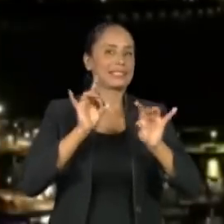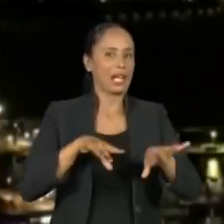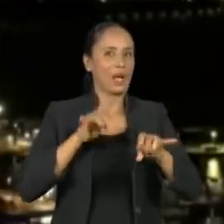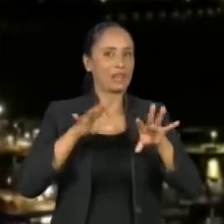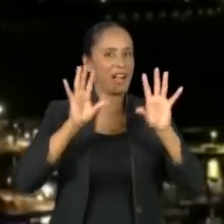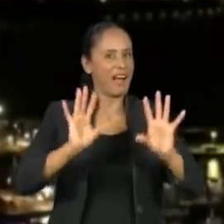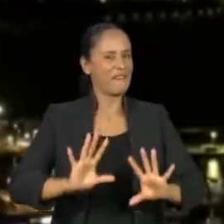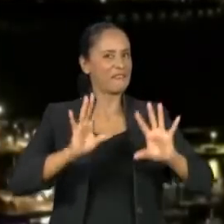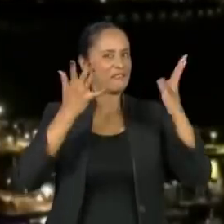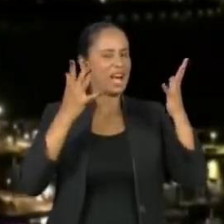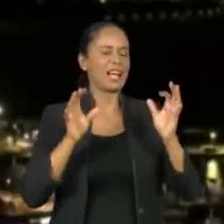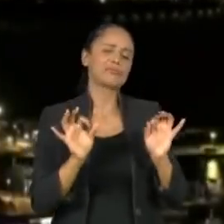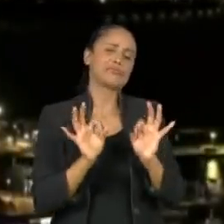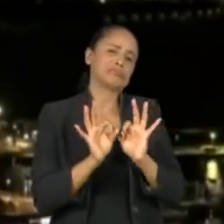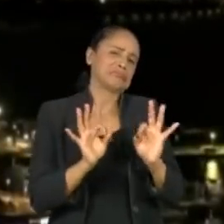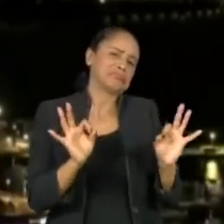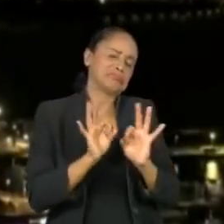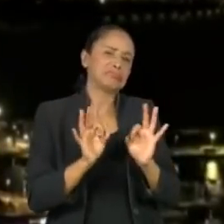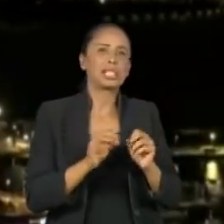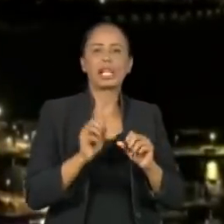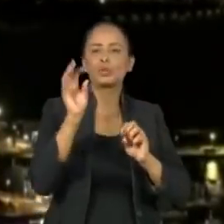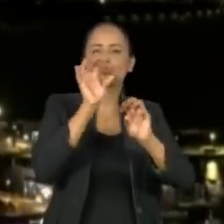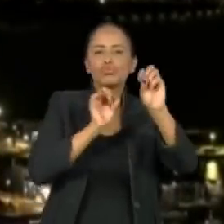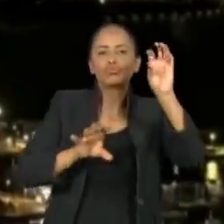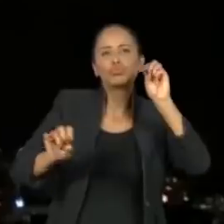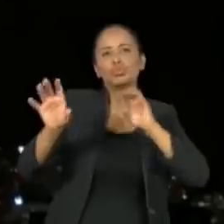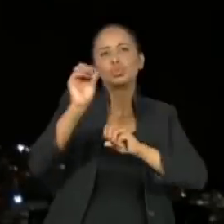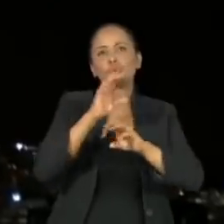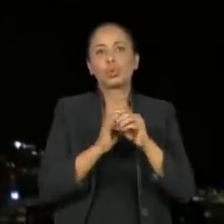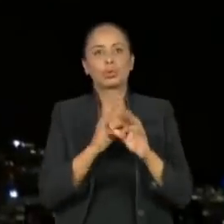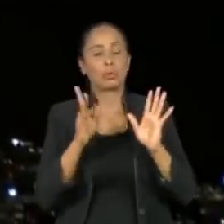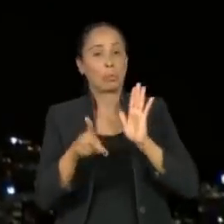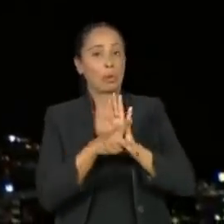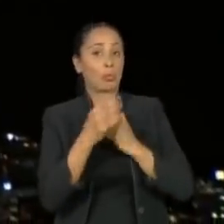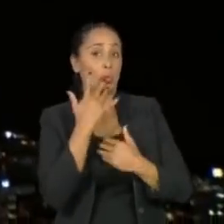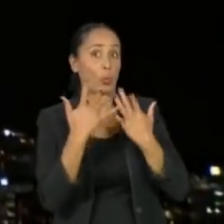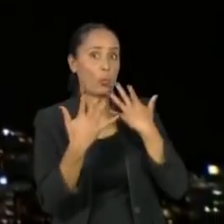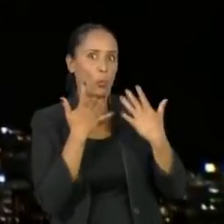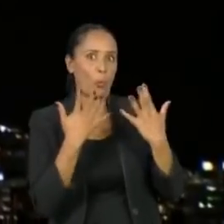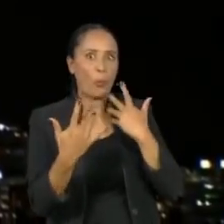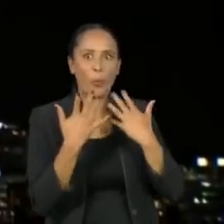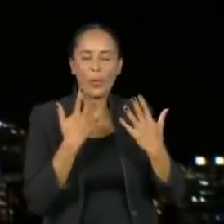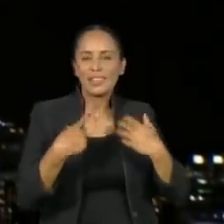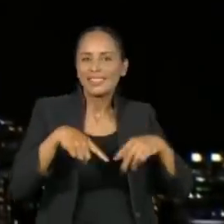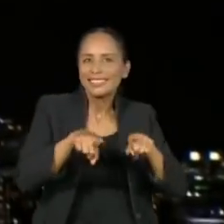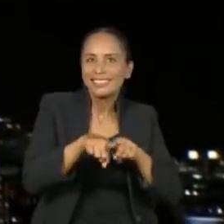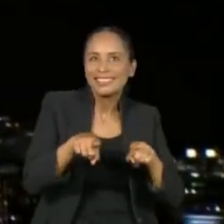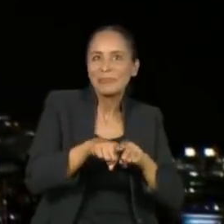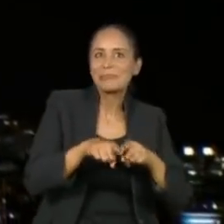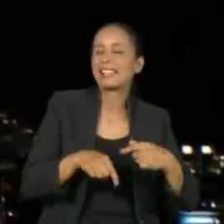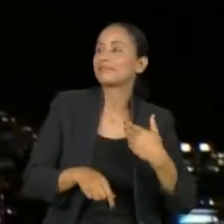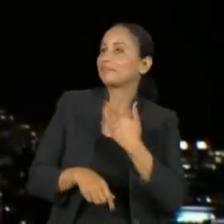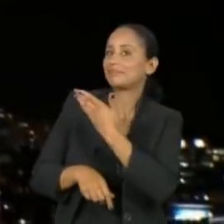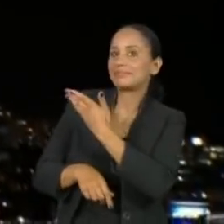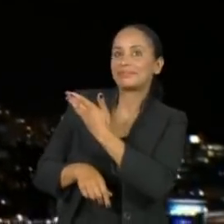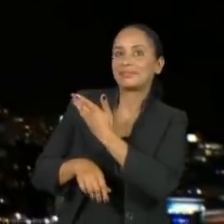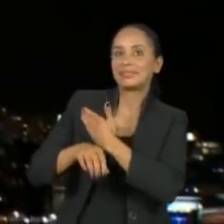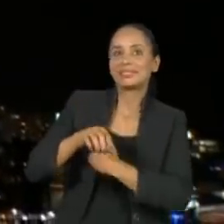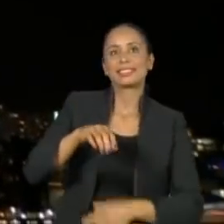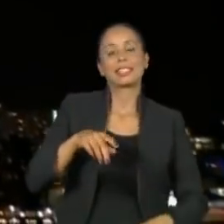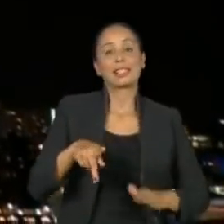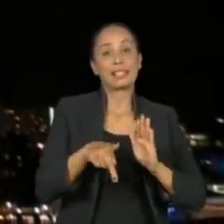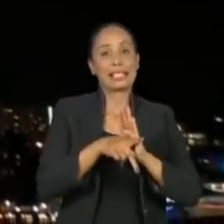mais modesta, com luzes coloridas iluminando a ponte da Baía de Auckland e a Sky Tower, que tem mais